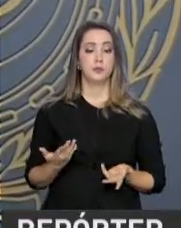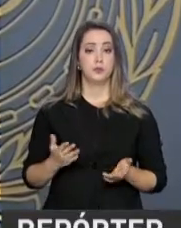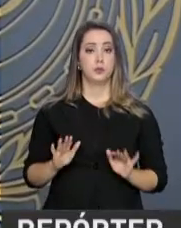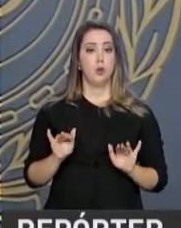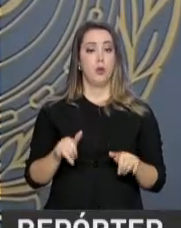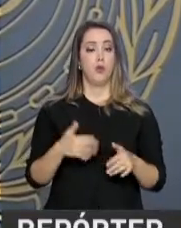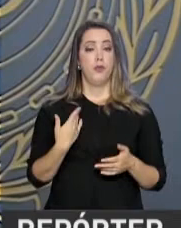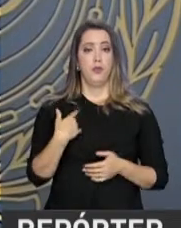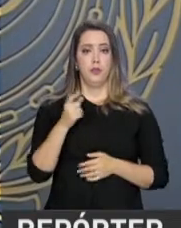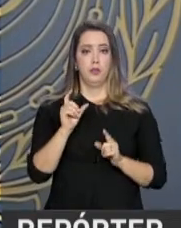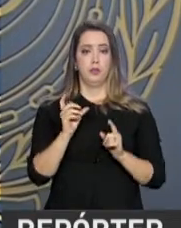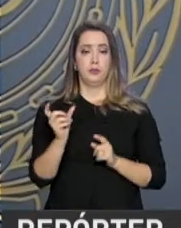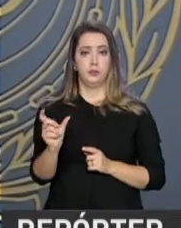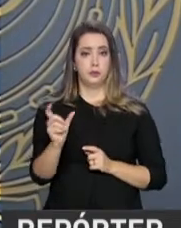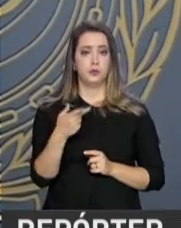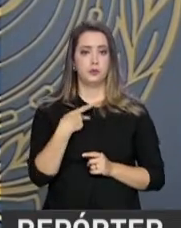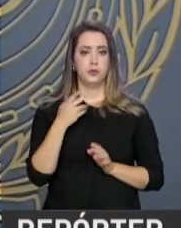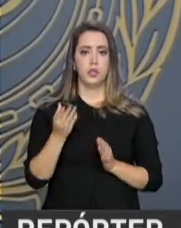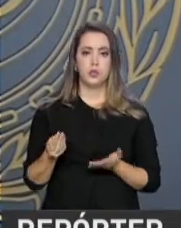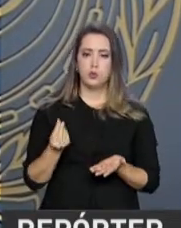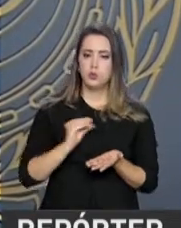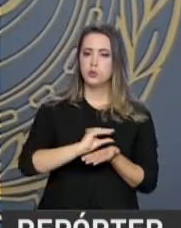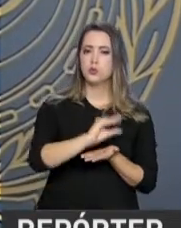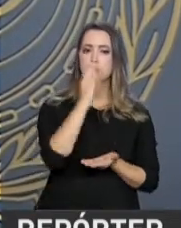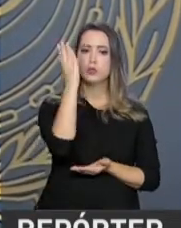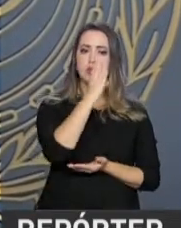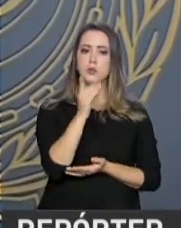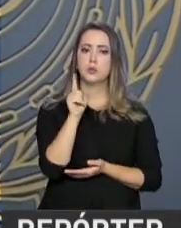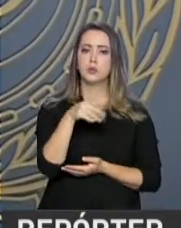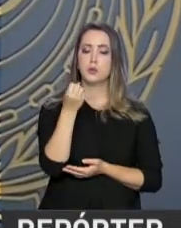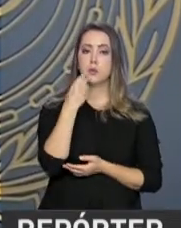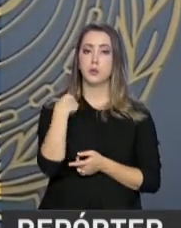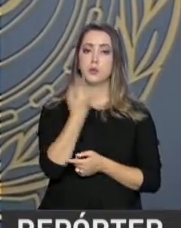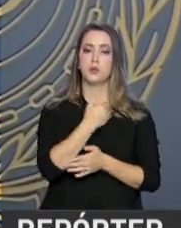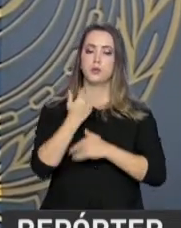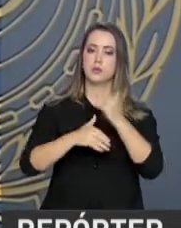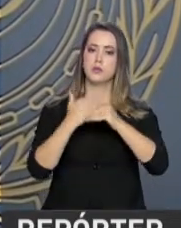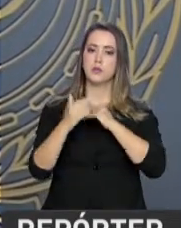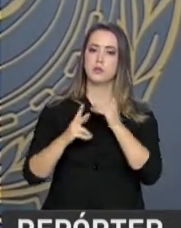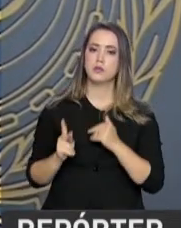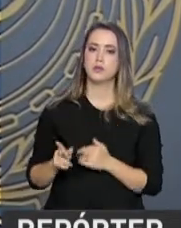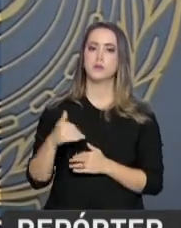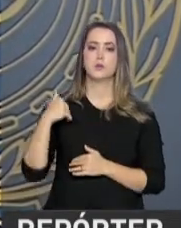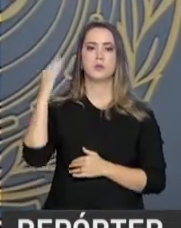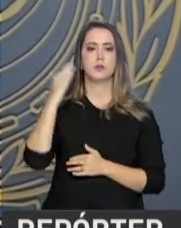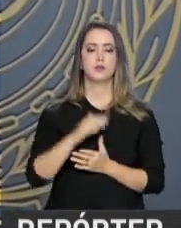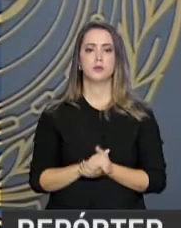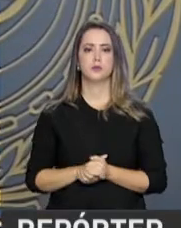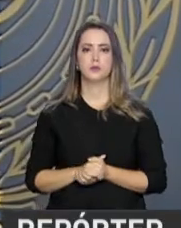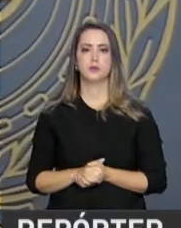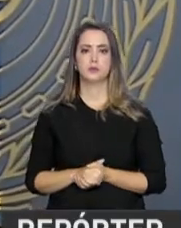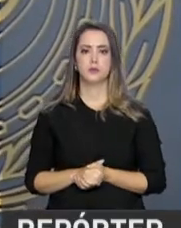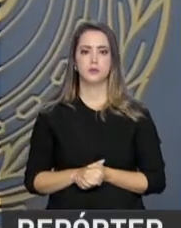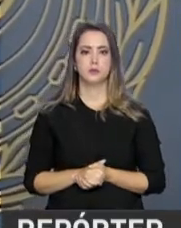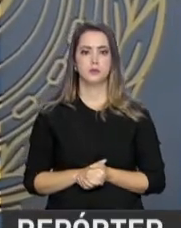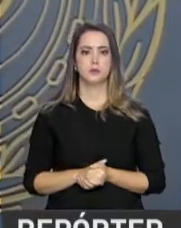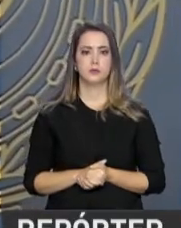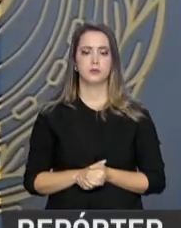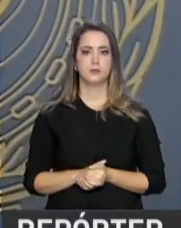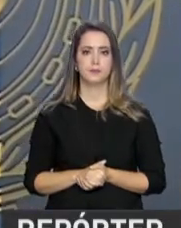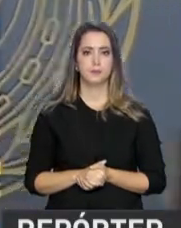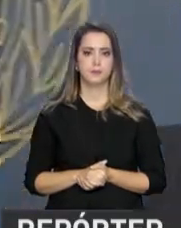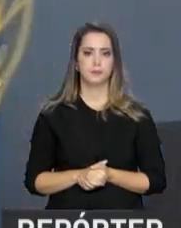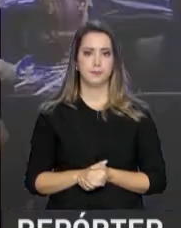e eu digo em revista no brasil vale a pena que nós vamos crescer cada vez mais obrigado chocan